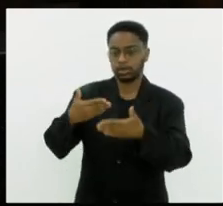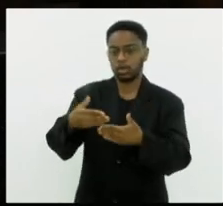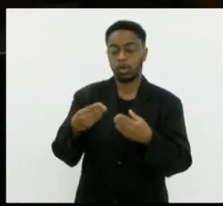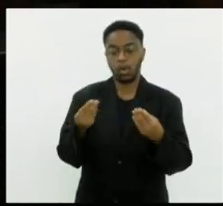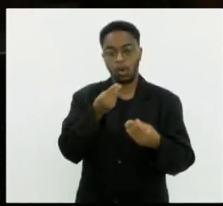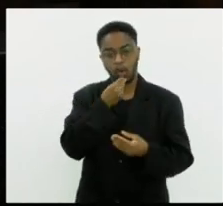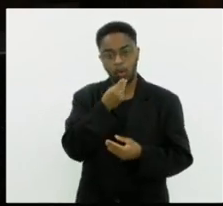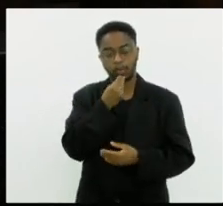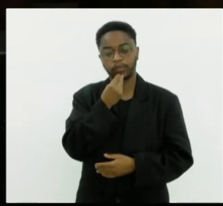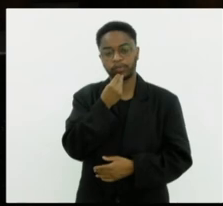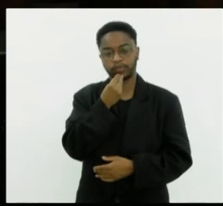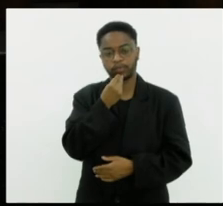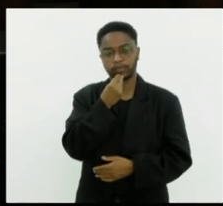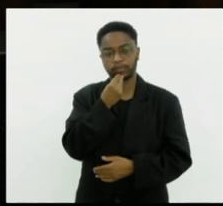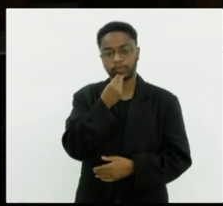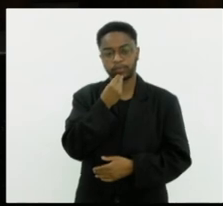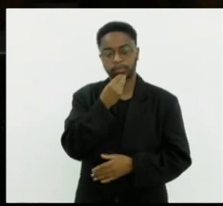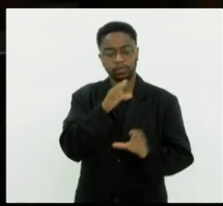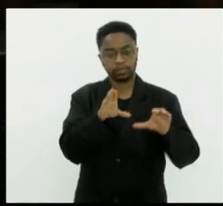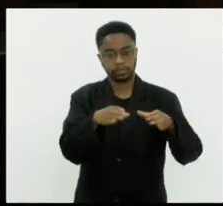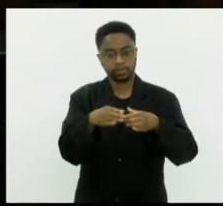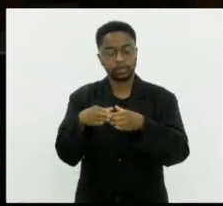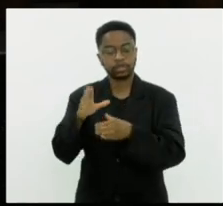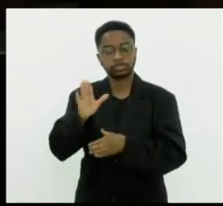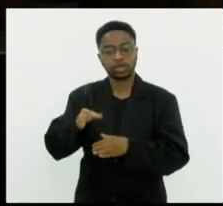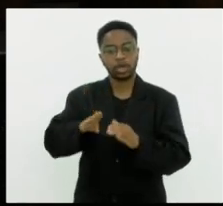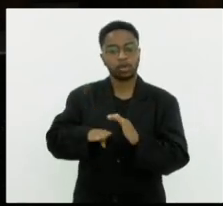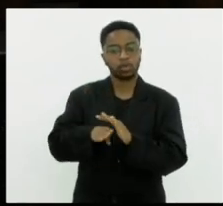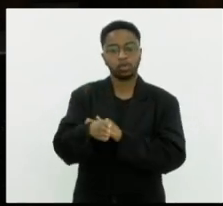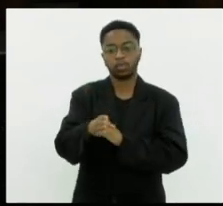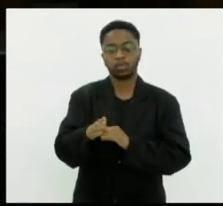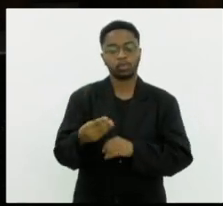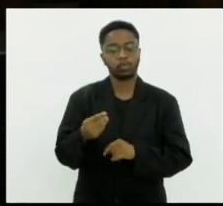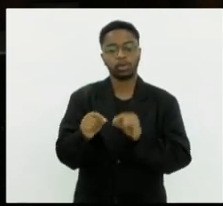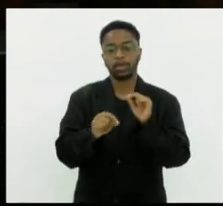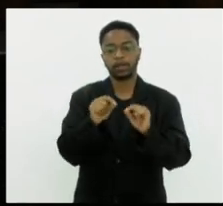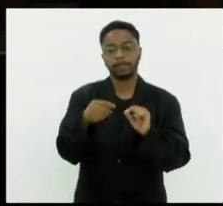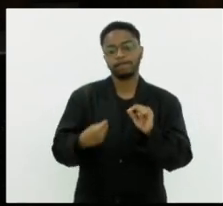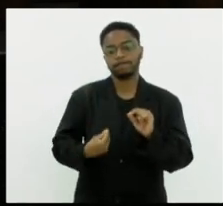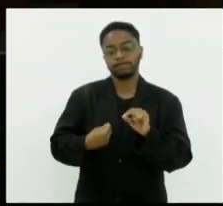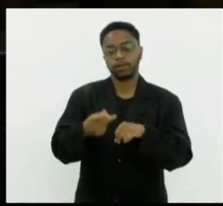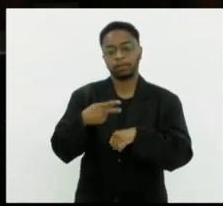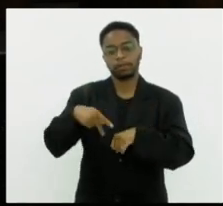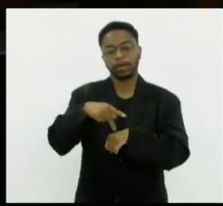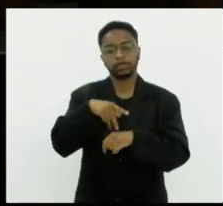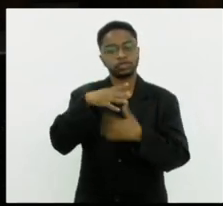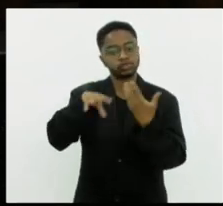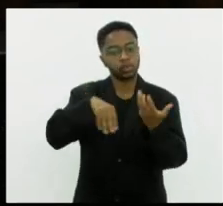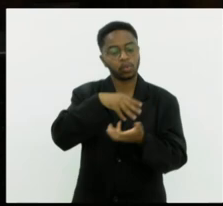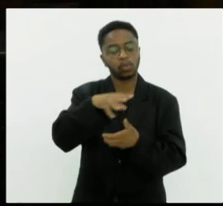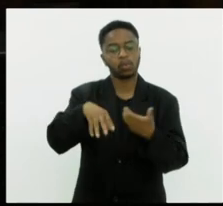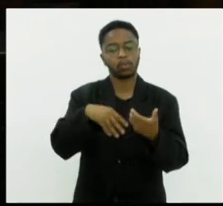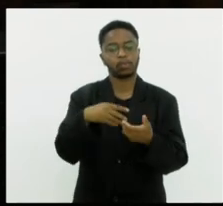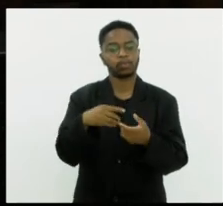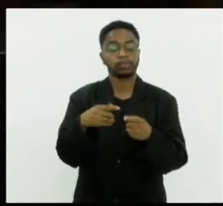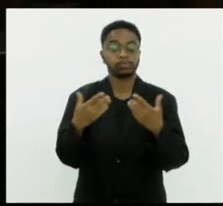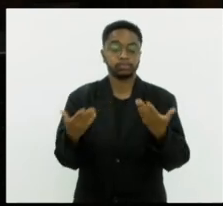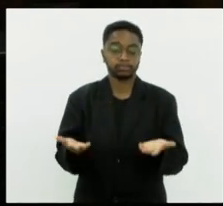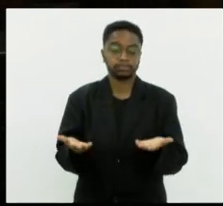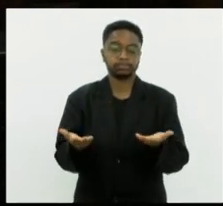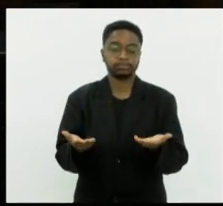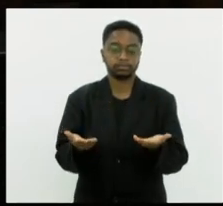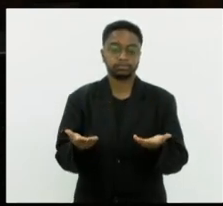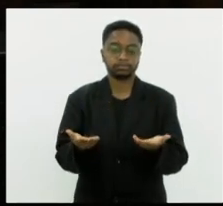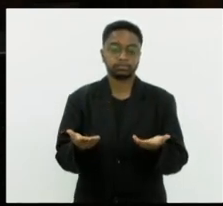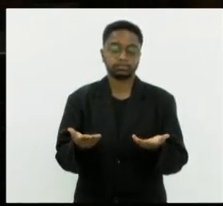óbvio, eles estão mais acostumados a viver num país de caos, num estado de caos, portanto,